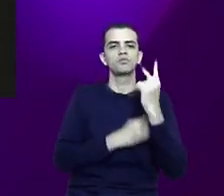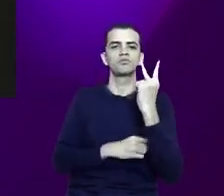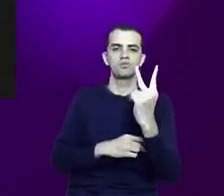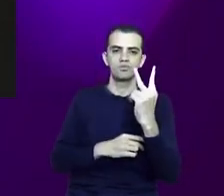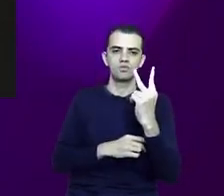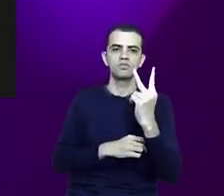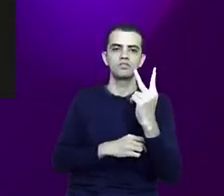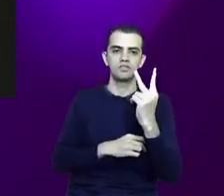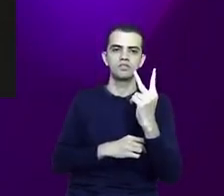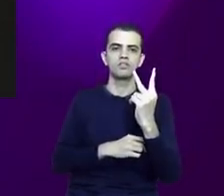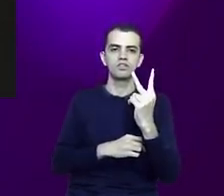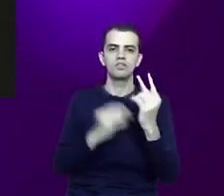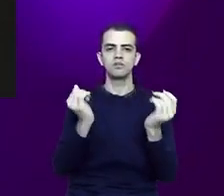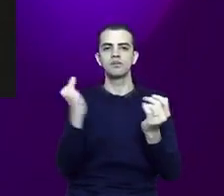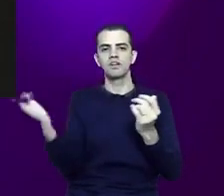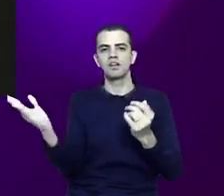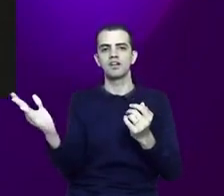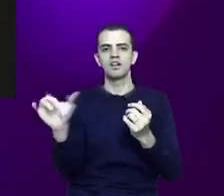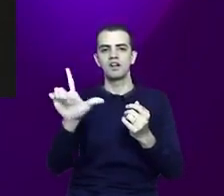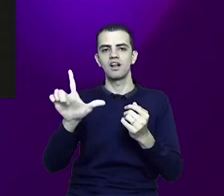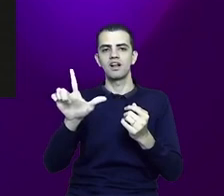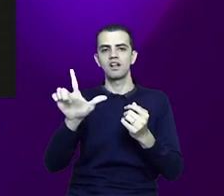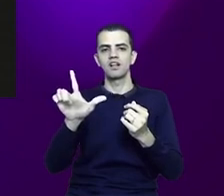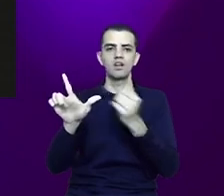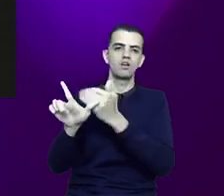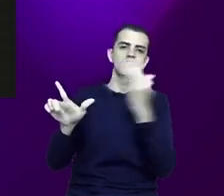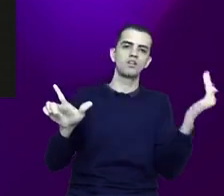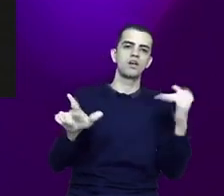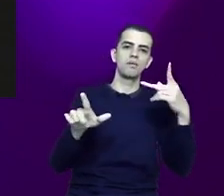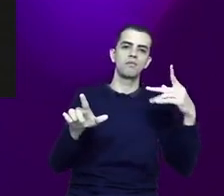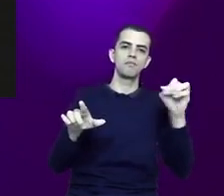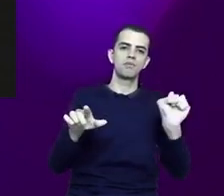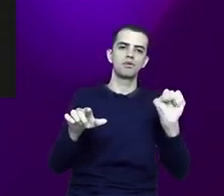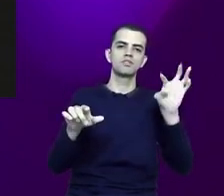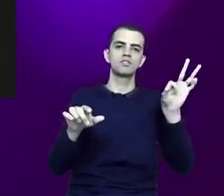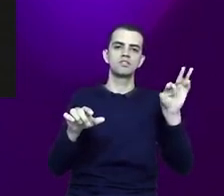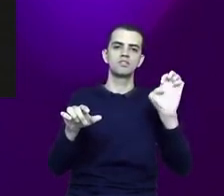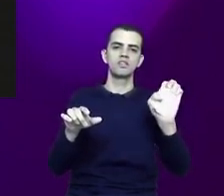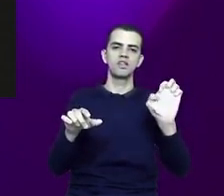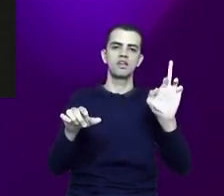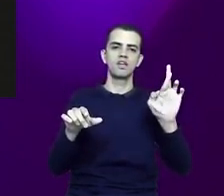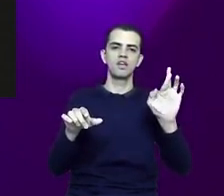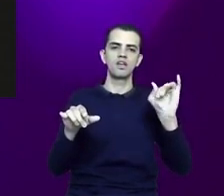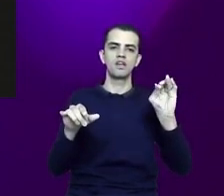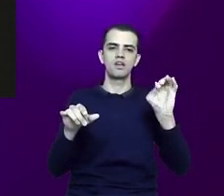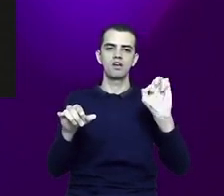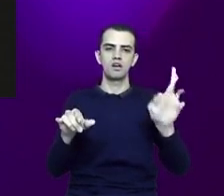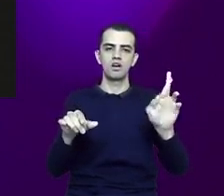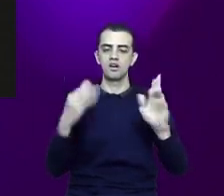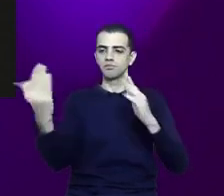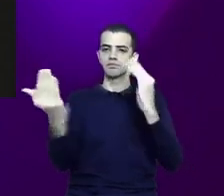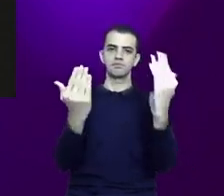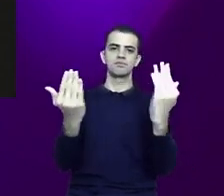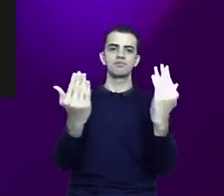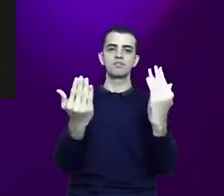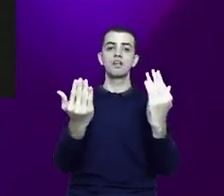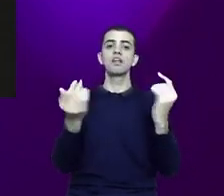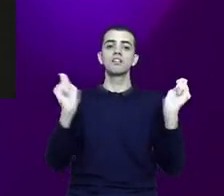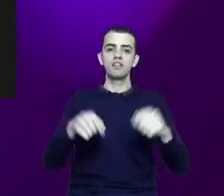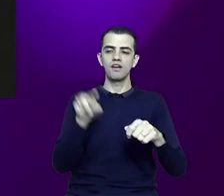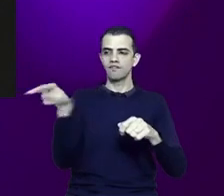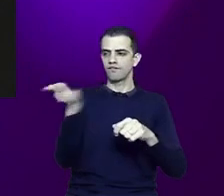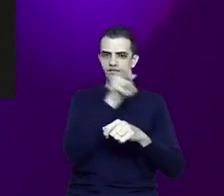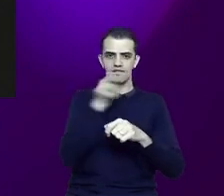câmera pelo portal lateral e uma câmera pelo portal posterior. A gente consegue colocar a tela ao mesmo tempo e ter, ao mesmo tempo, as 2